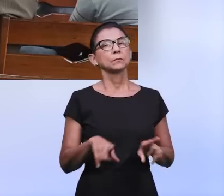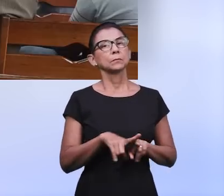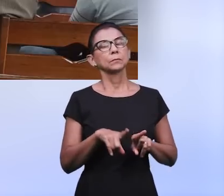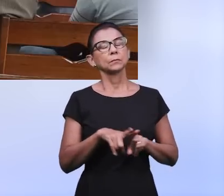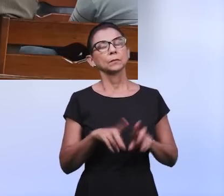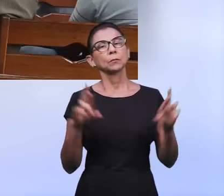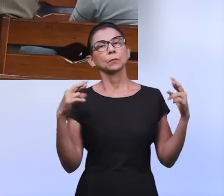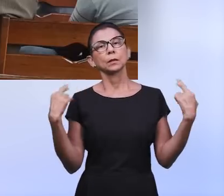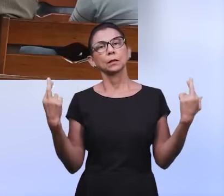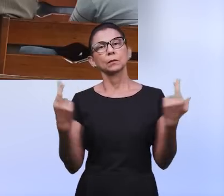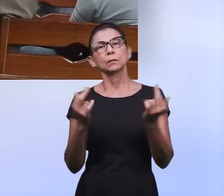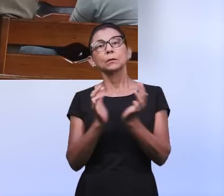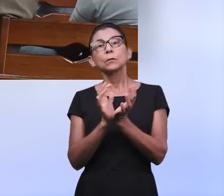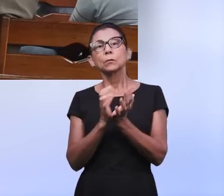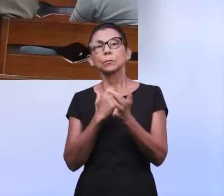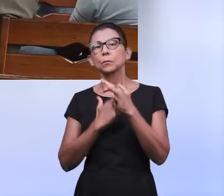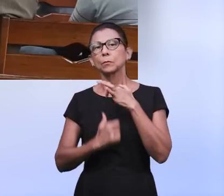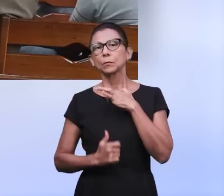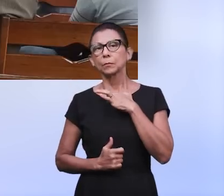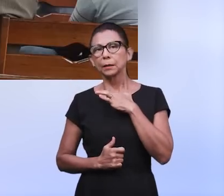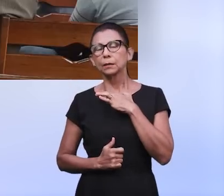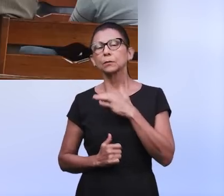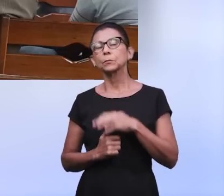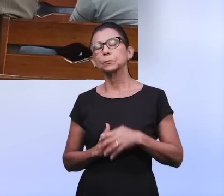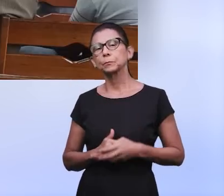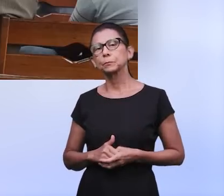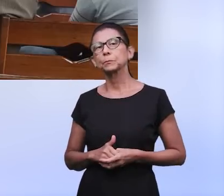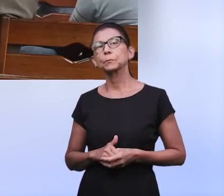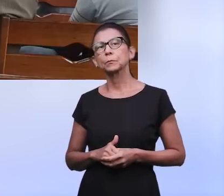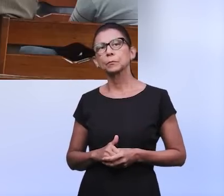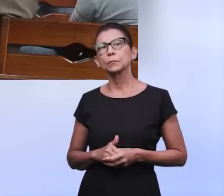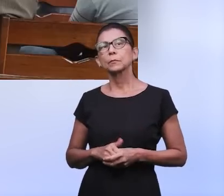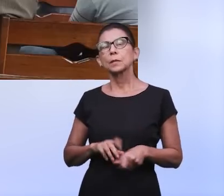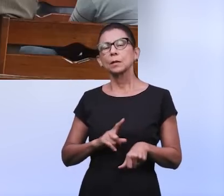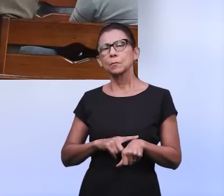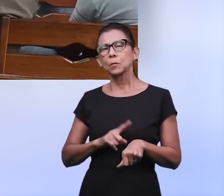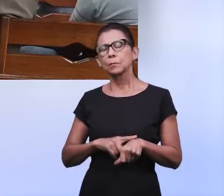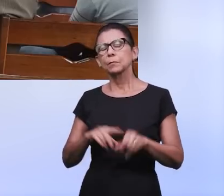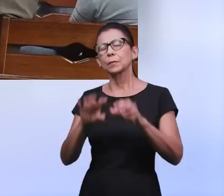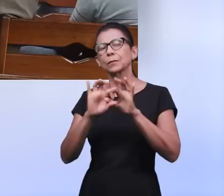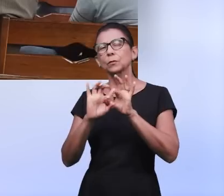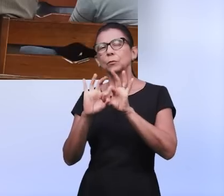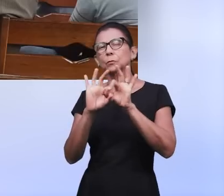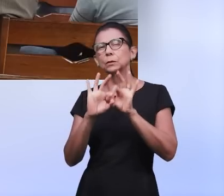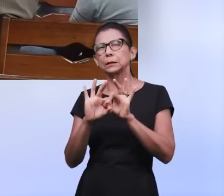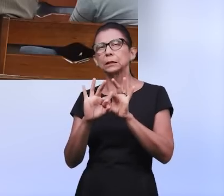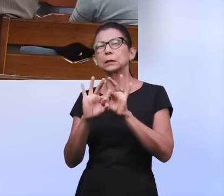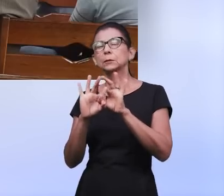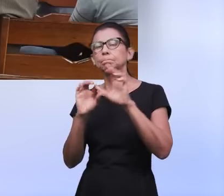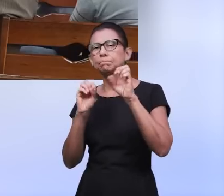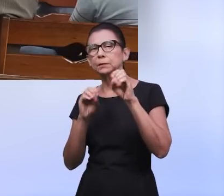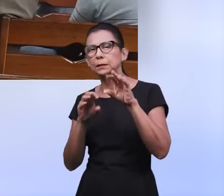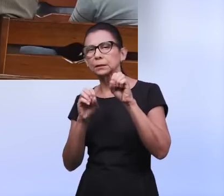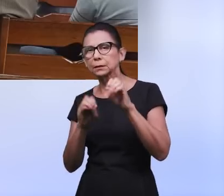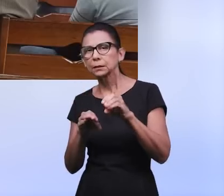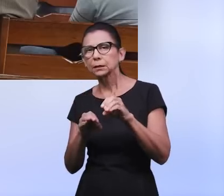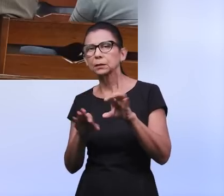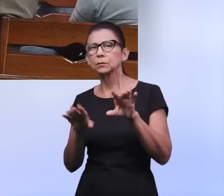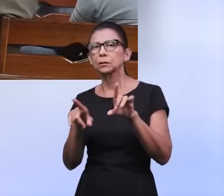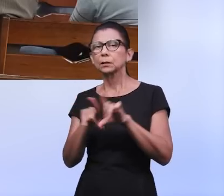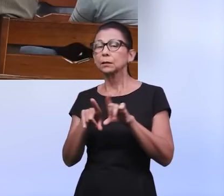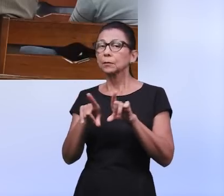também uma reunião com os obreiros do Polo Central, um momento ali também de grande comunhão, de ensino e também